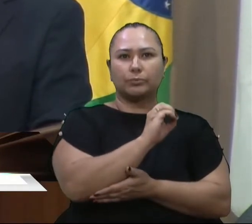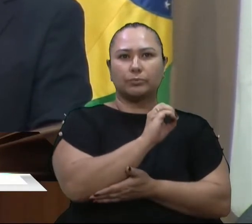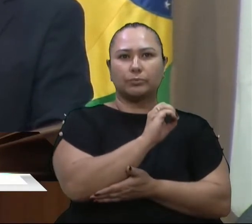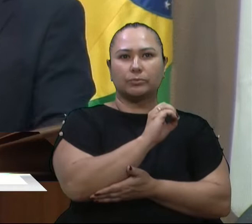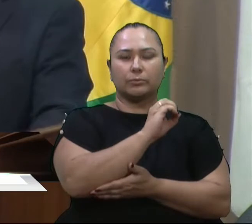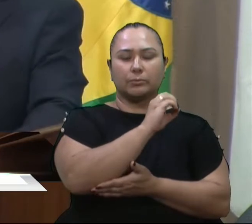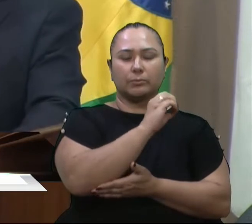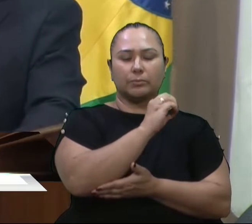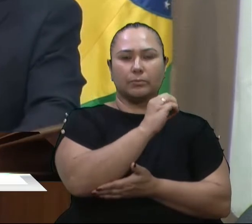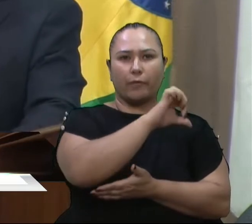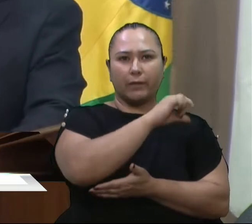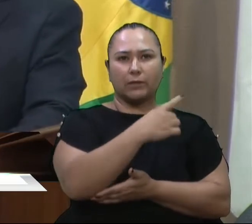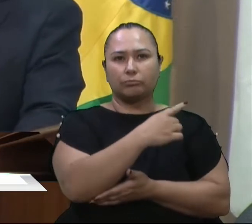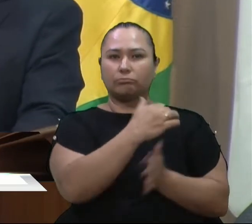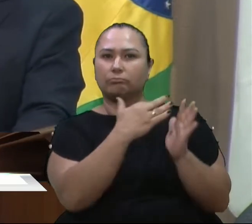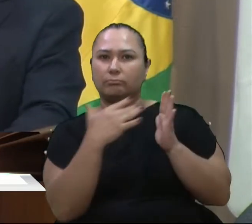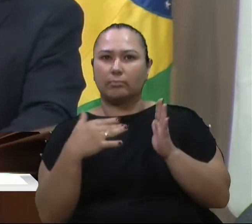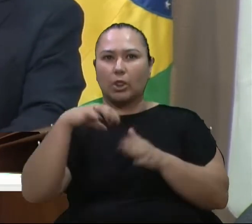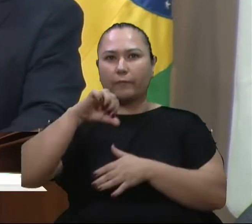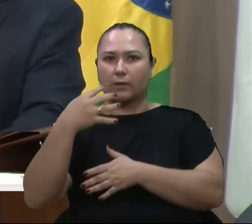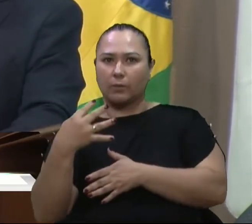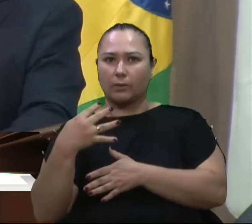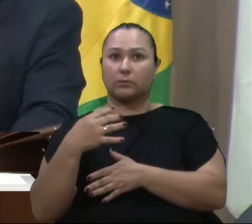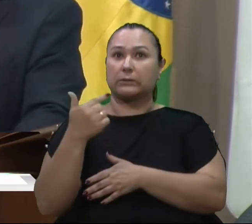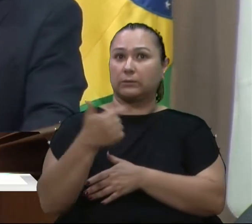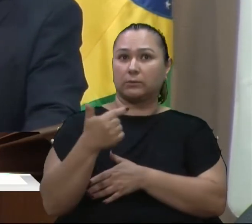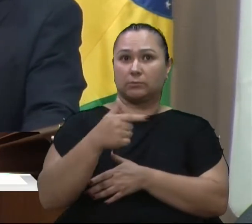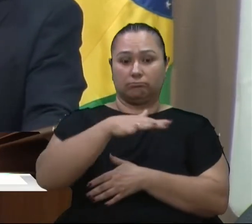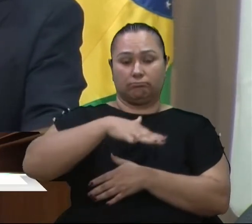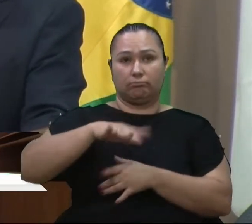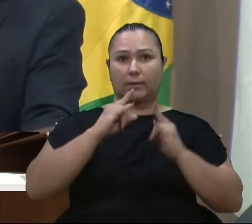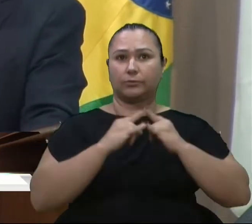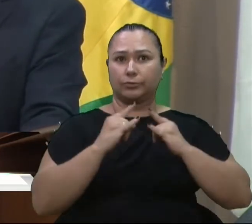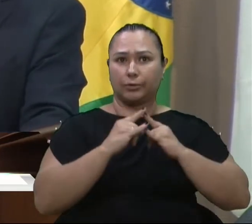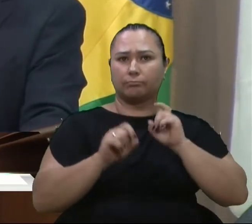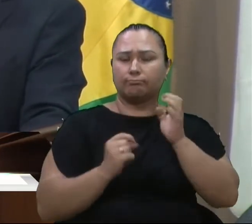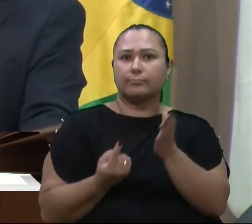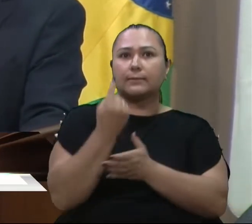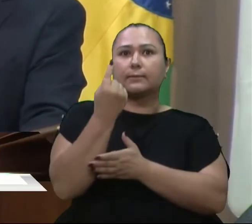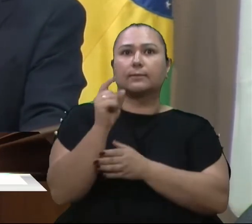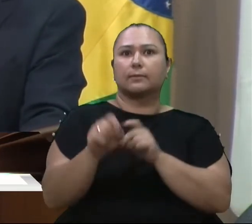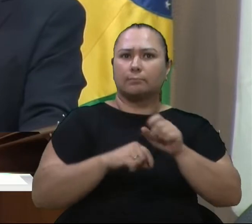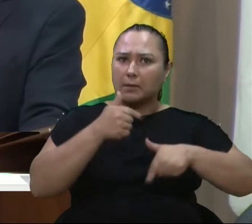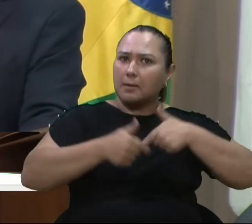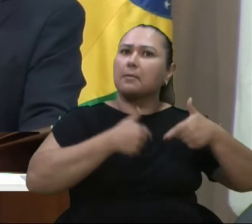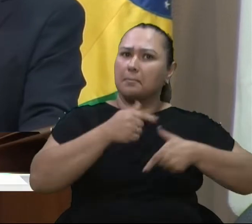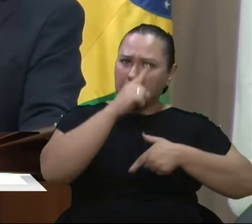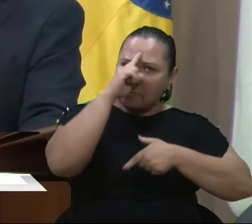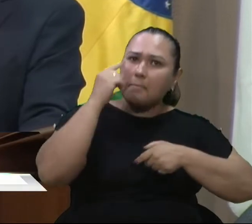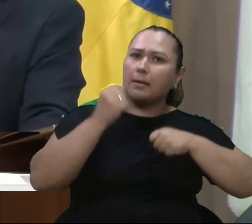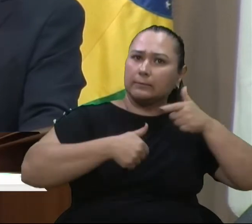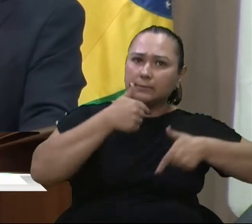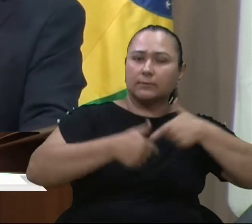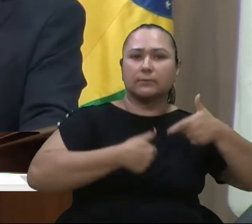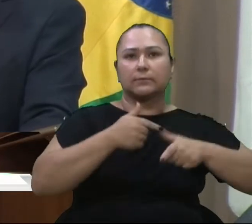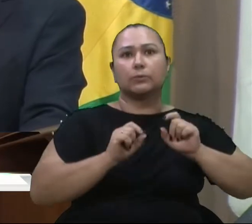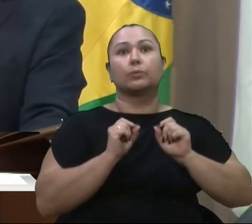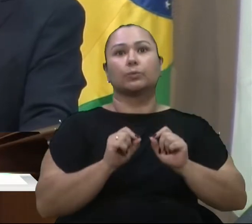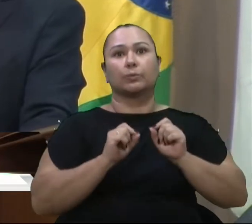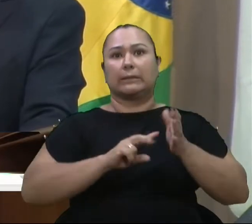Pesce, gerente da Associação Criança Feliz Cibele da Rosa e o vice-presidente da Ser Caxias, Valmor Miola. Era esse, senhor